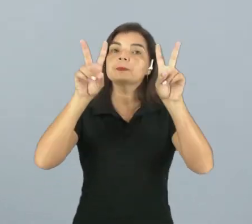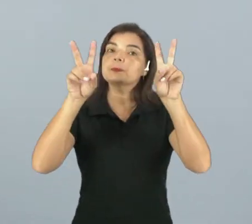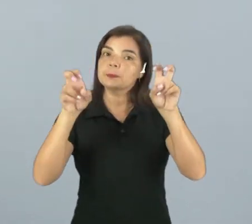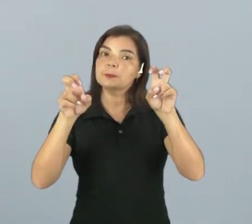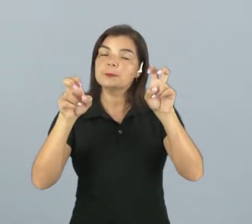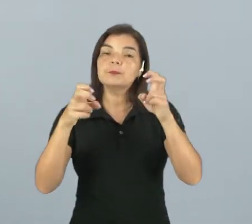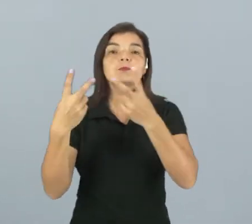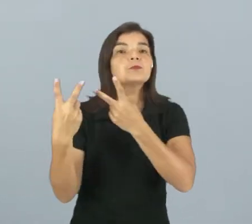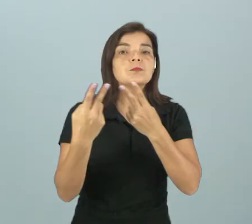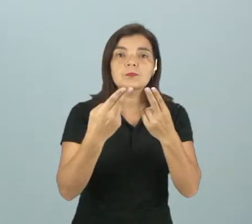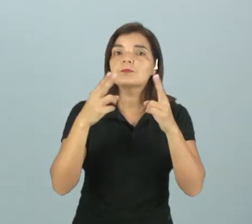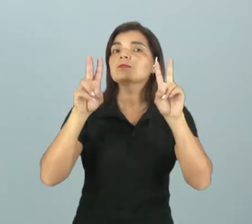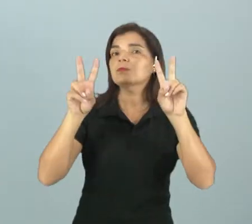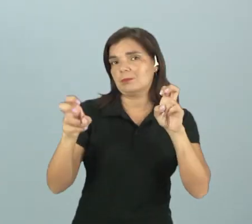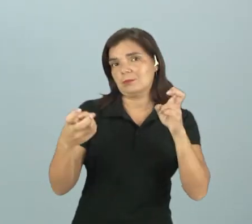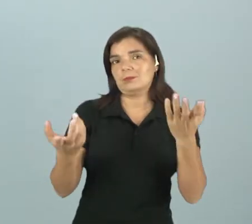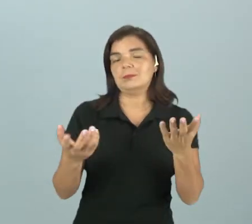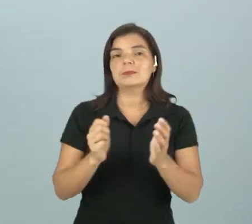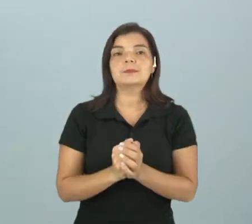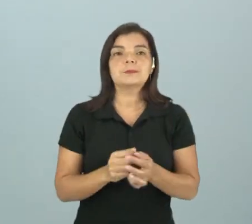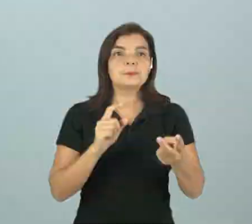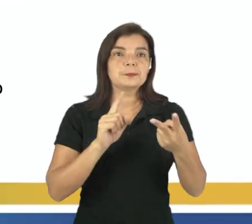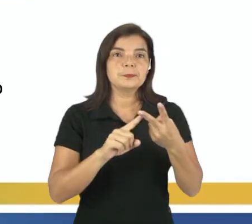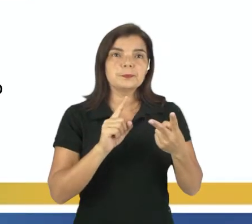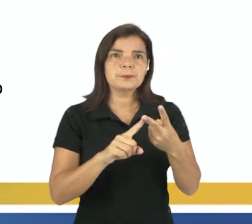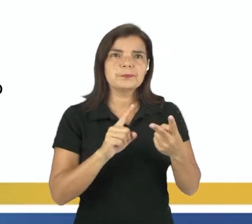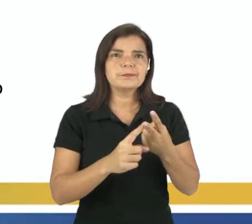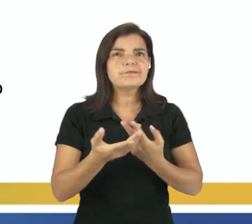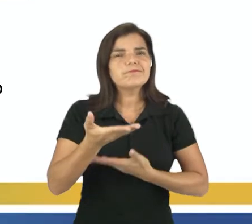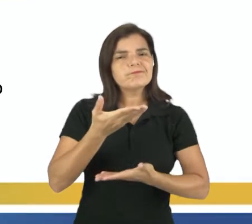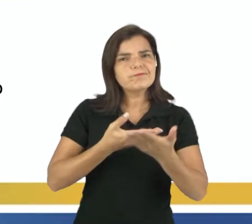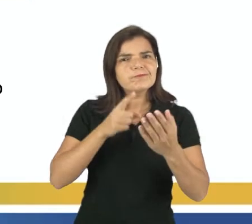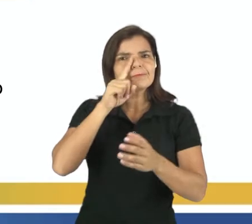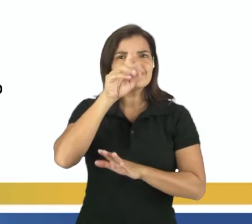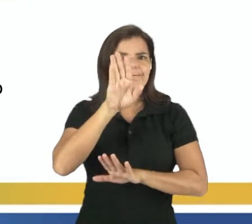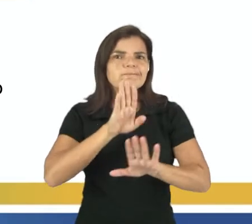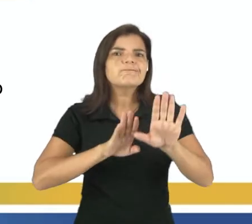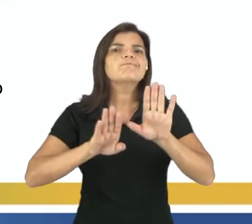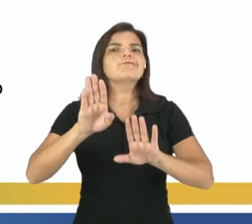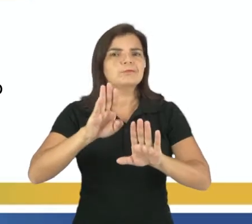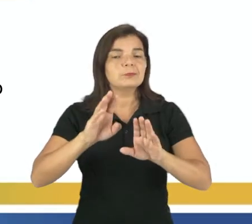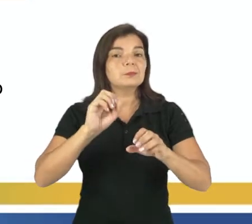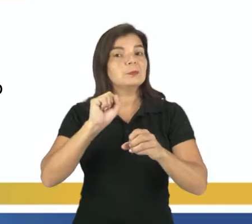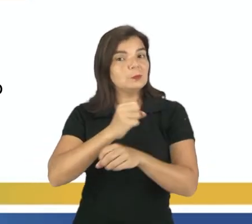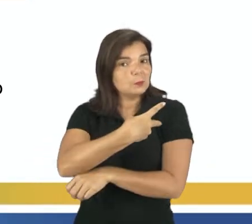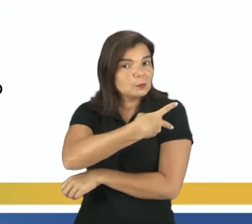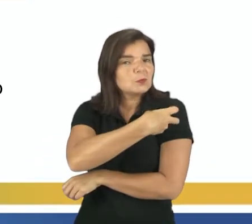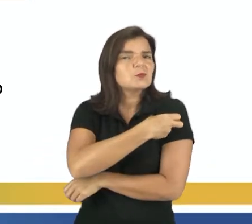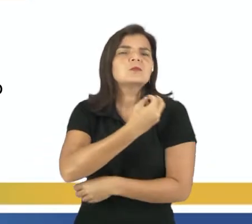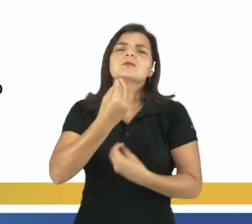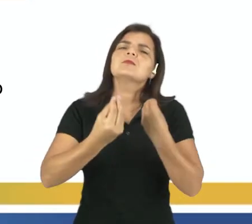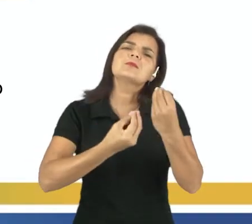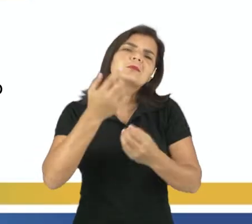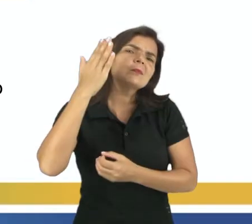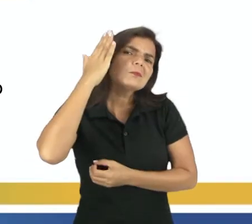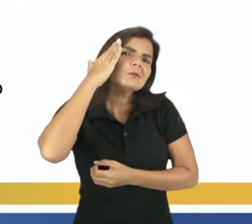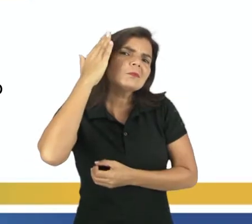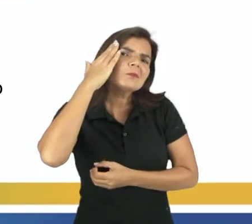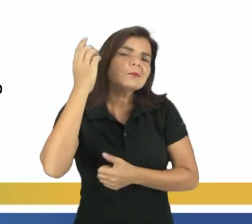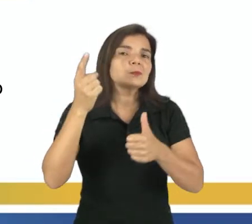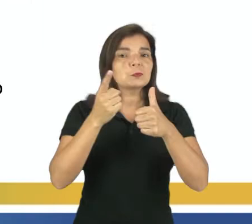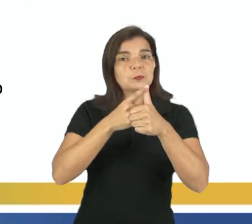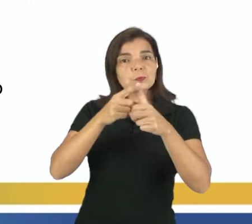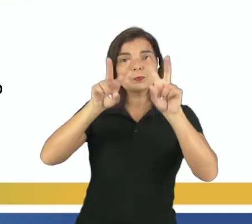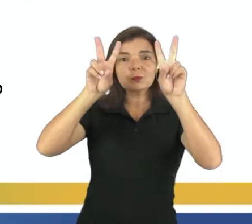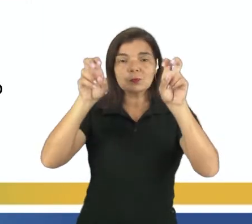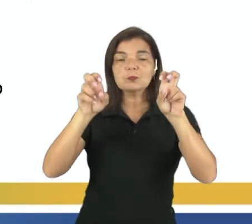títulos tratam do mesmo assunto. Segundo ponto, em relação aos riscos da vacina, como você entende o primeiro título